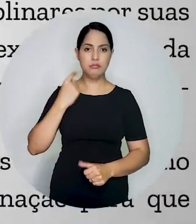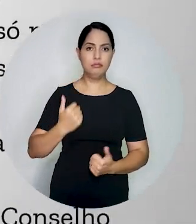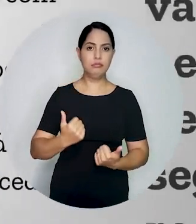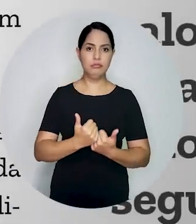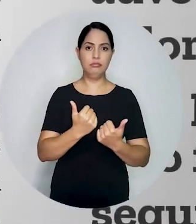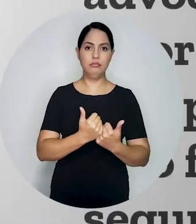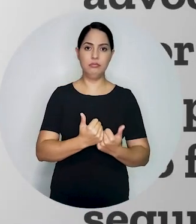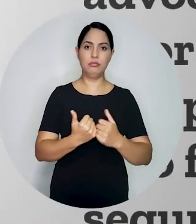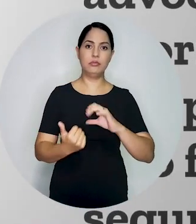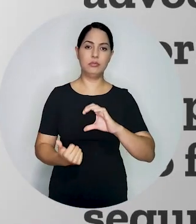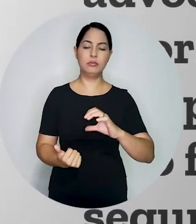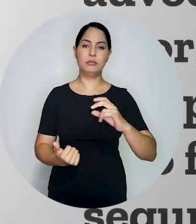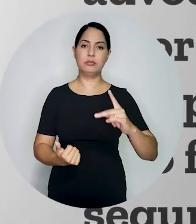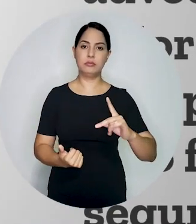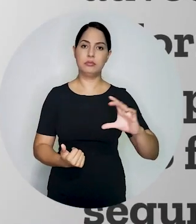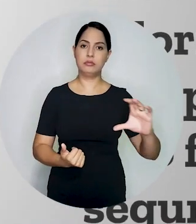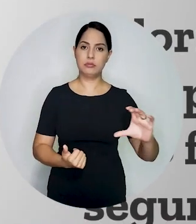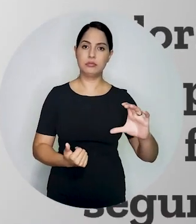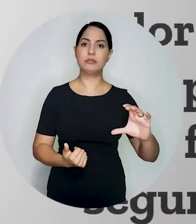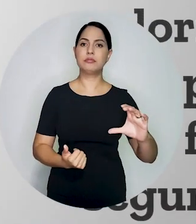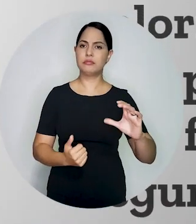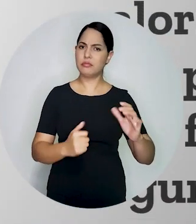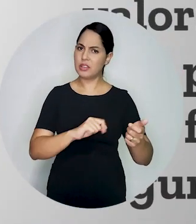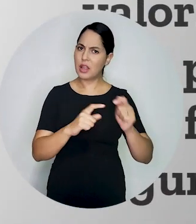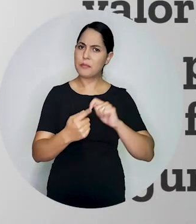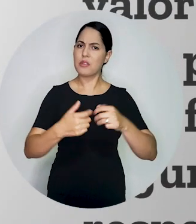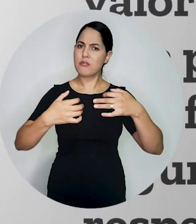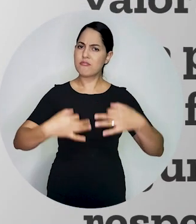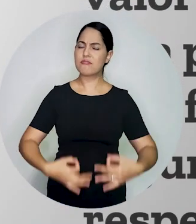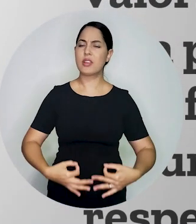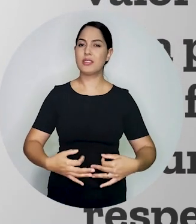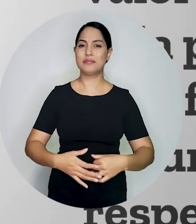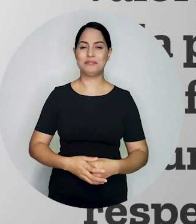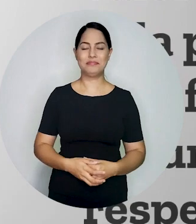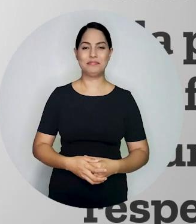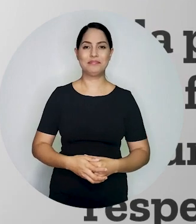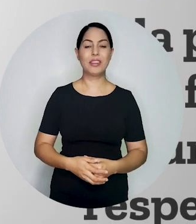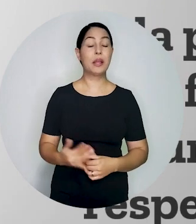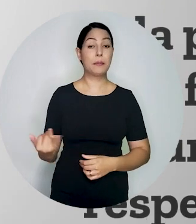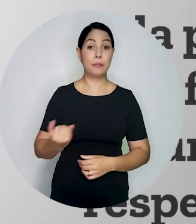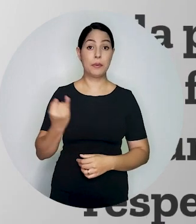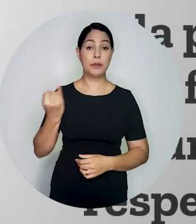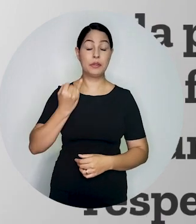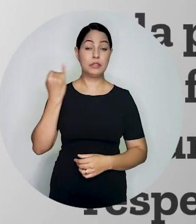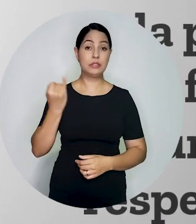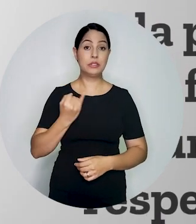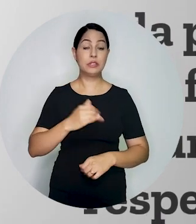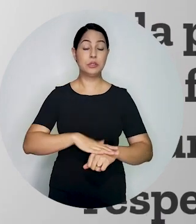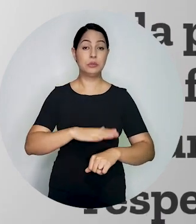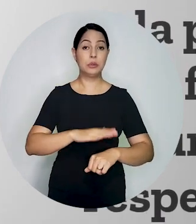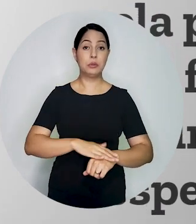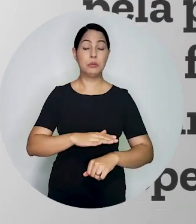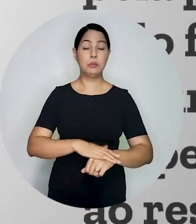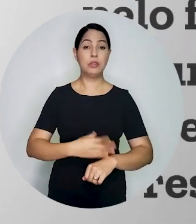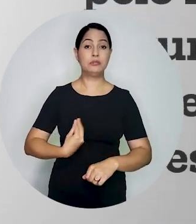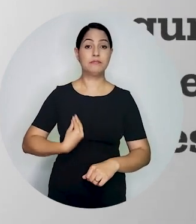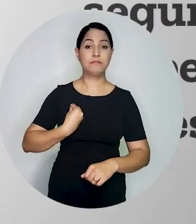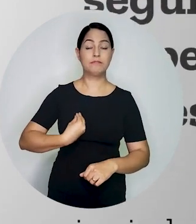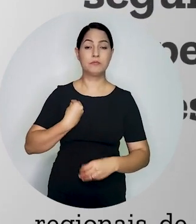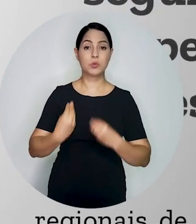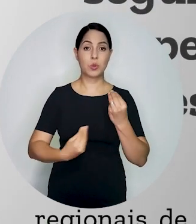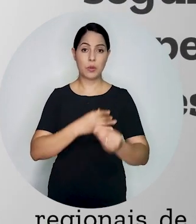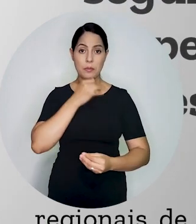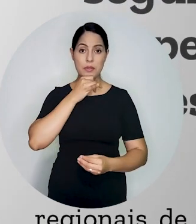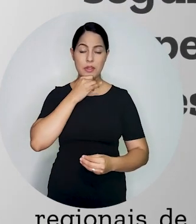O Estatuto da OAB foi atualizado, trazendo os necessários aprimoramentos para a prática da profissão em face à nova realidade. Assim